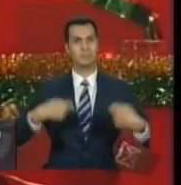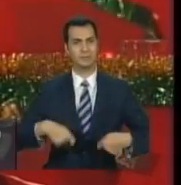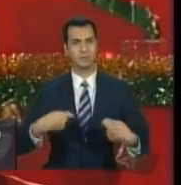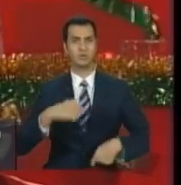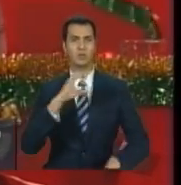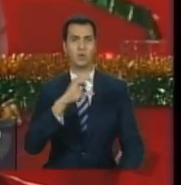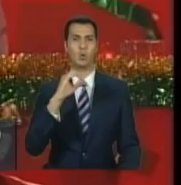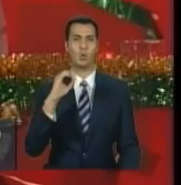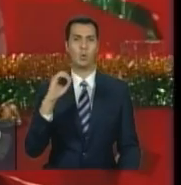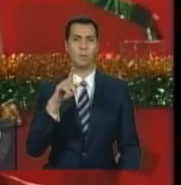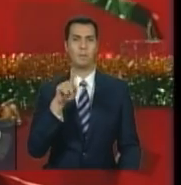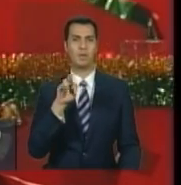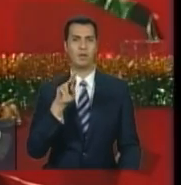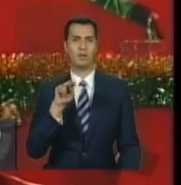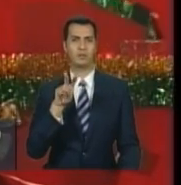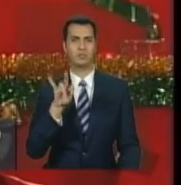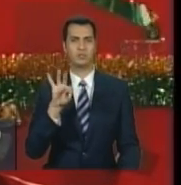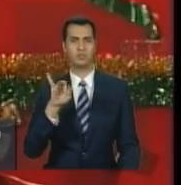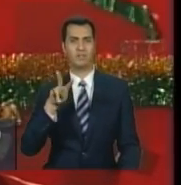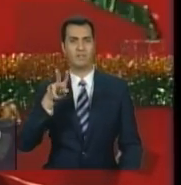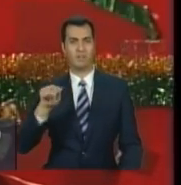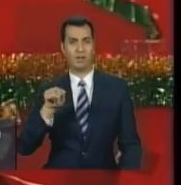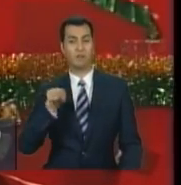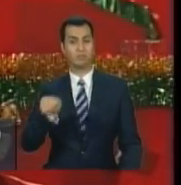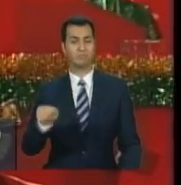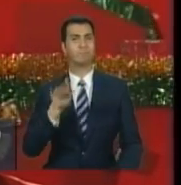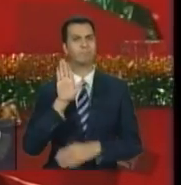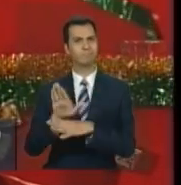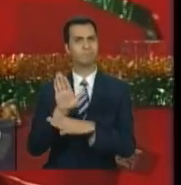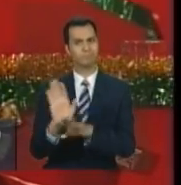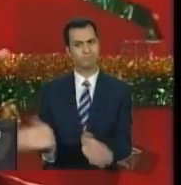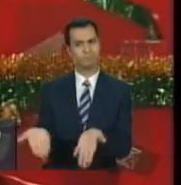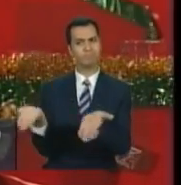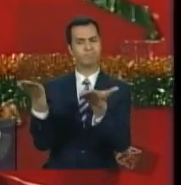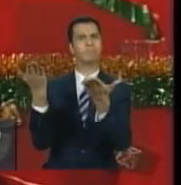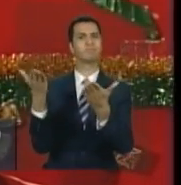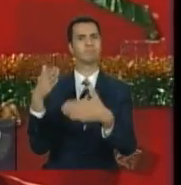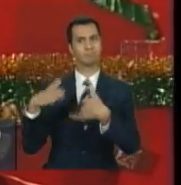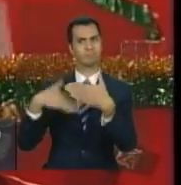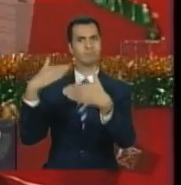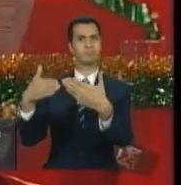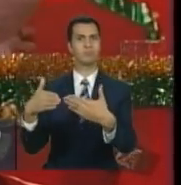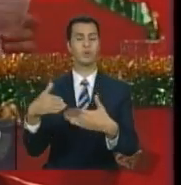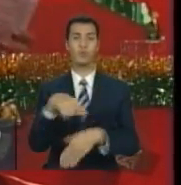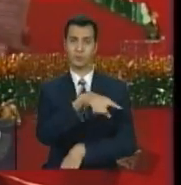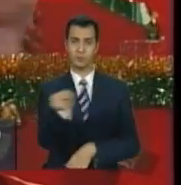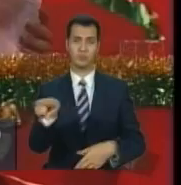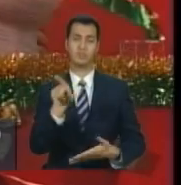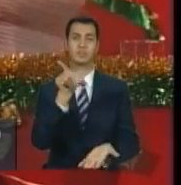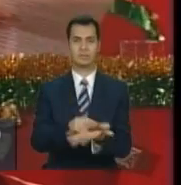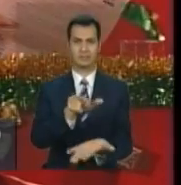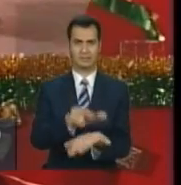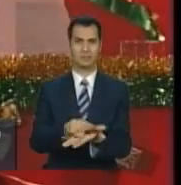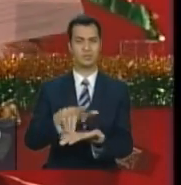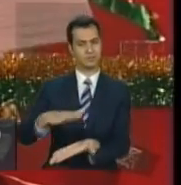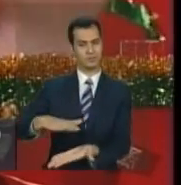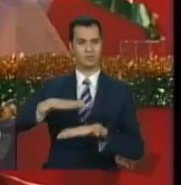cooperativas de catadores. Eu vi nos papéis que vocês me deram, tanto as reivindicações